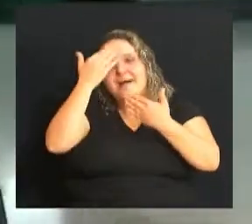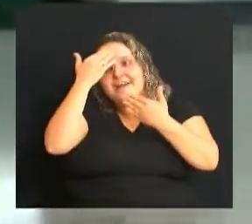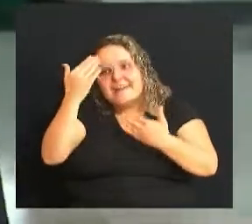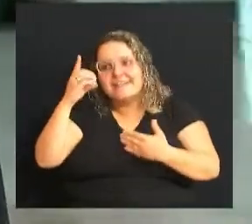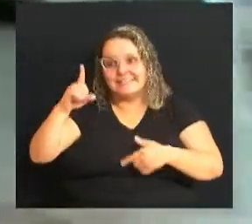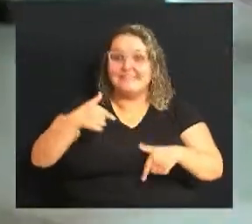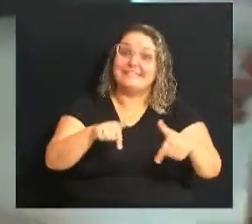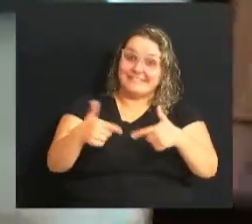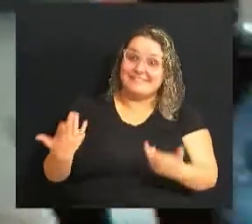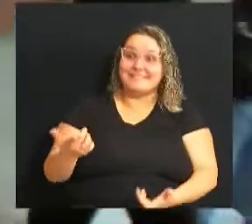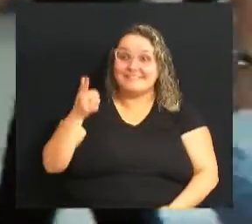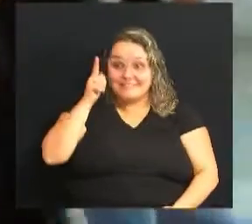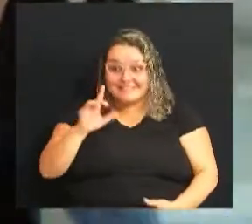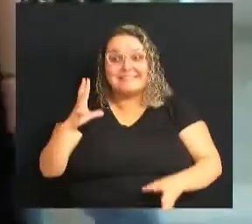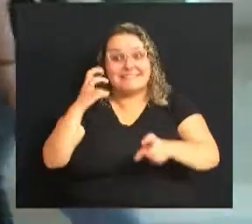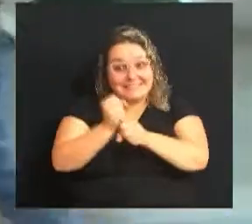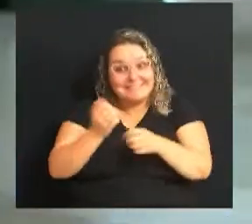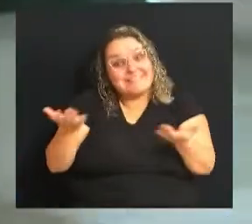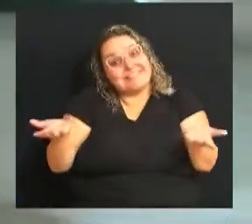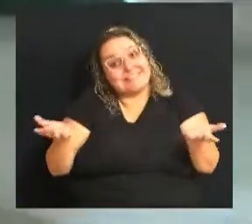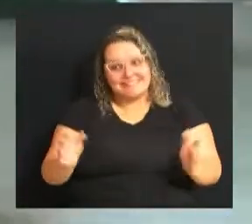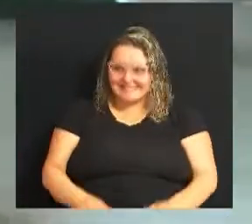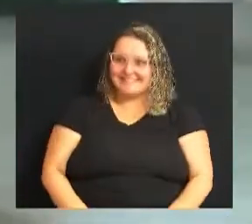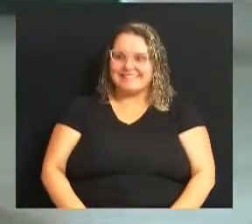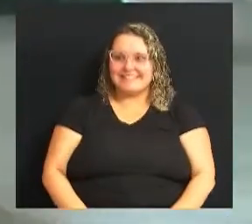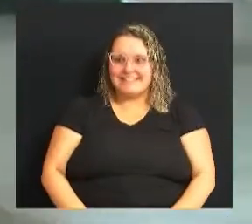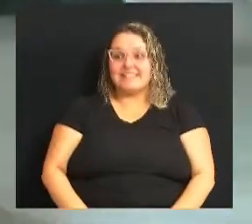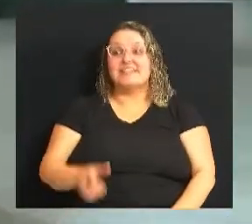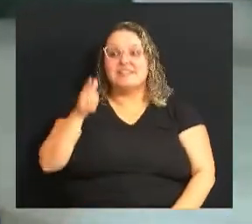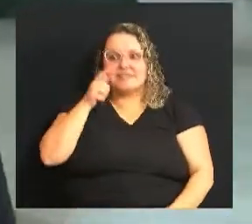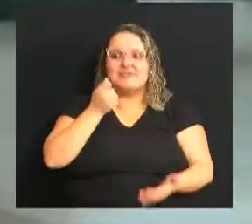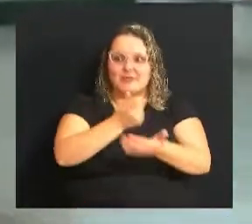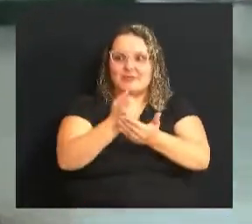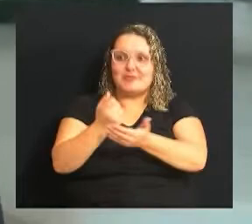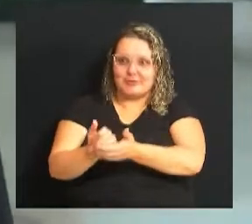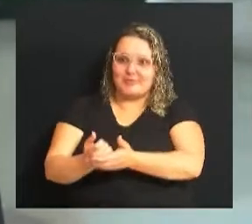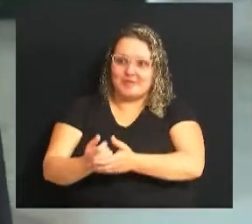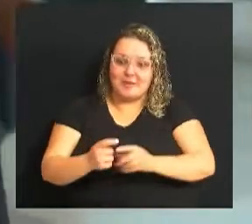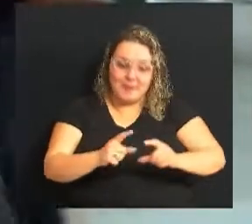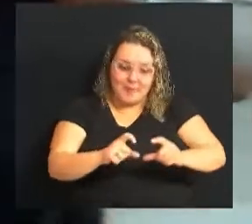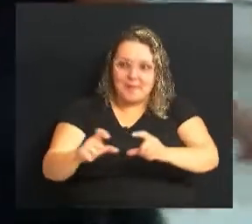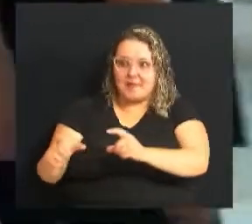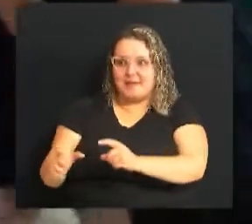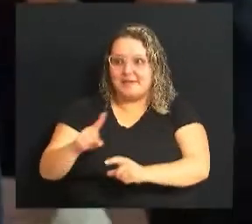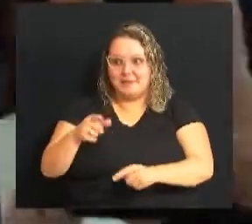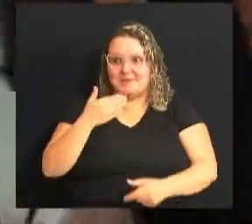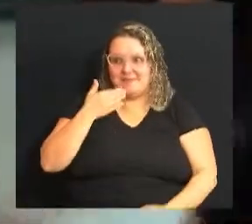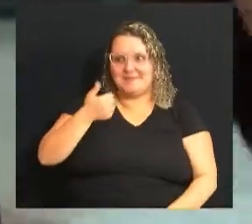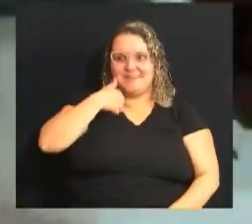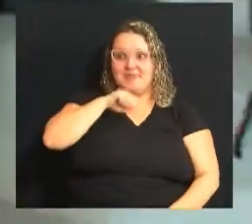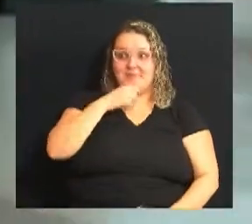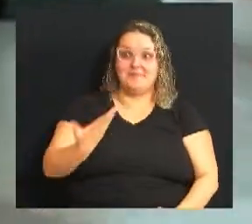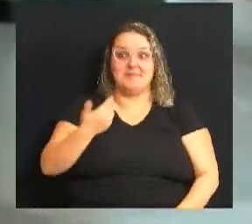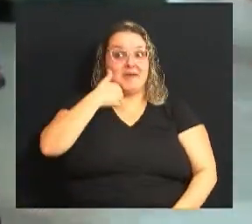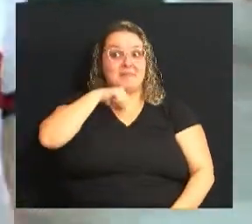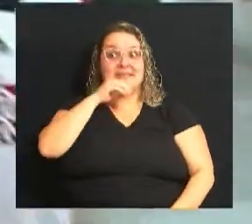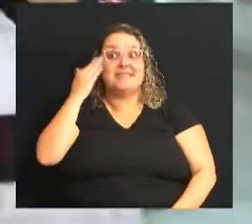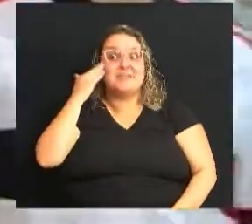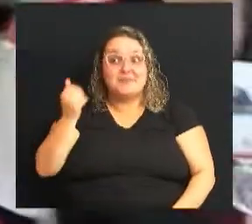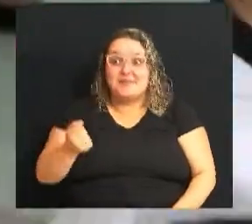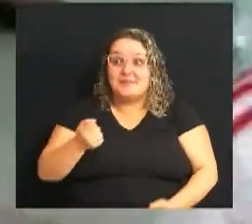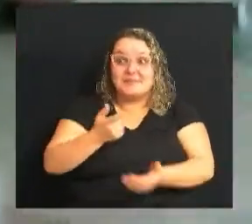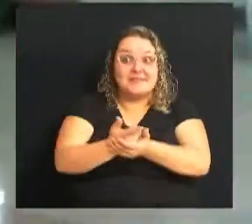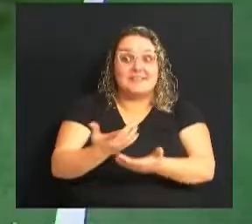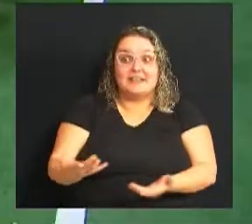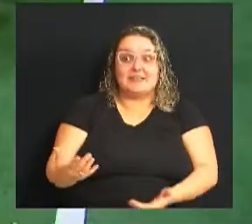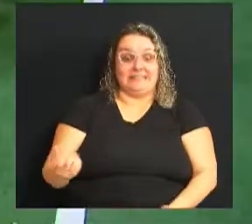aí eu vou ver se eu consigo completar, velho. Aí eu tô conseguindo comprar minhas figurinhas, sabe? Eu preciso pedir pra minha mãe, que minha mãe... Se ela souber o que eu comprei aqui hoje, ela